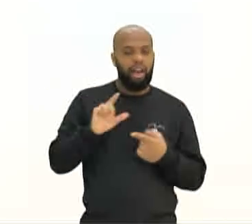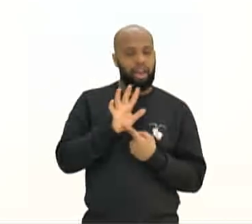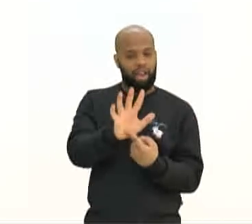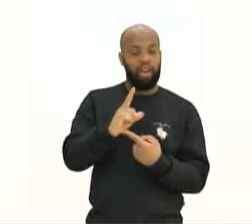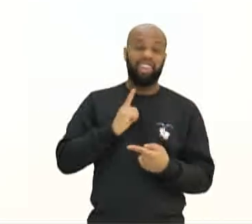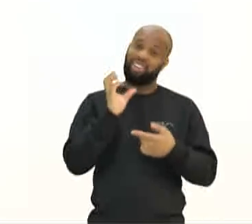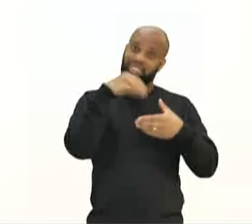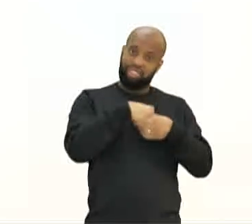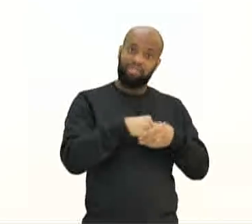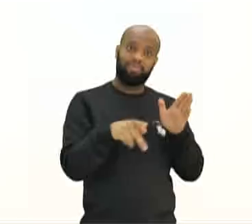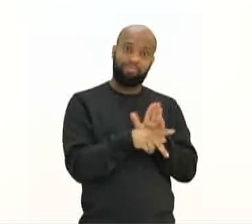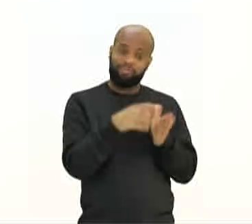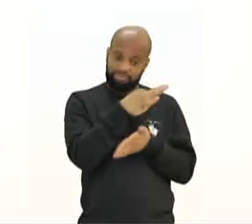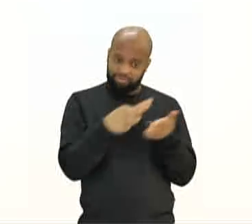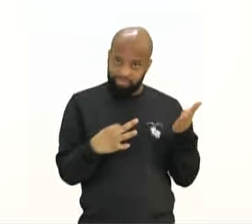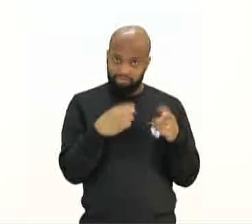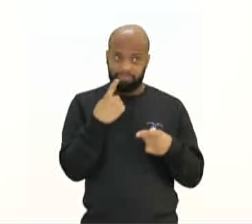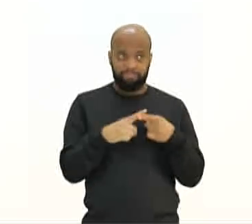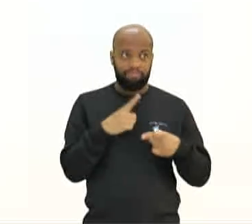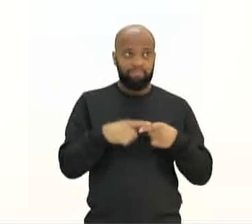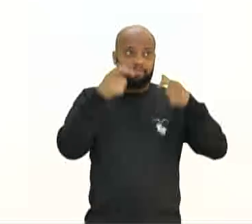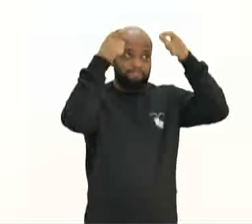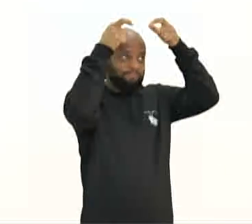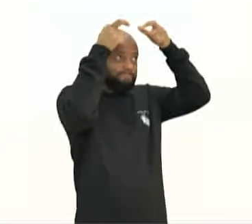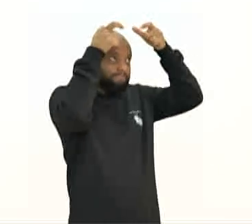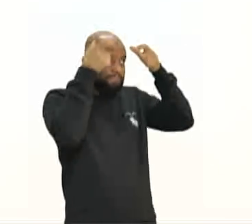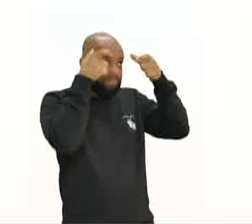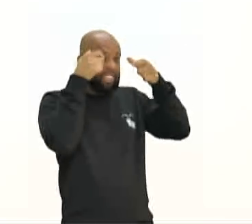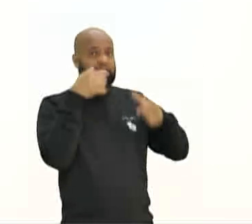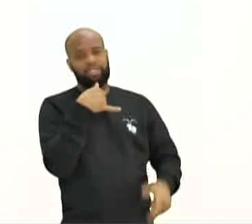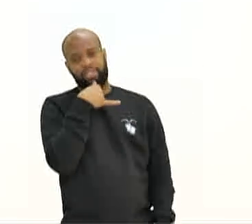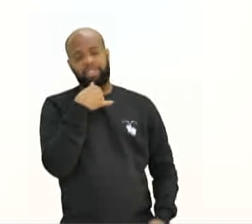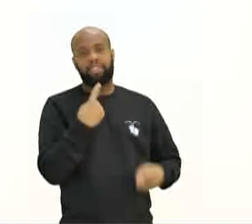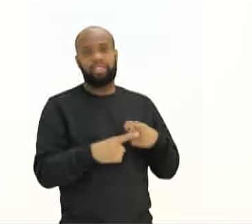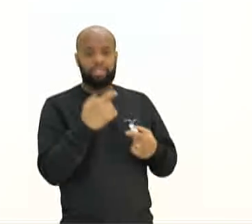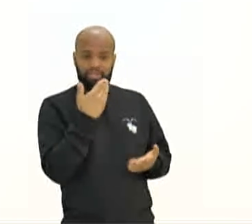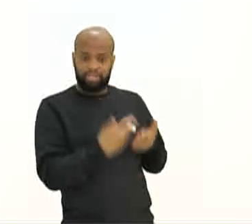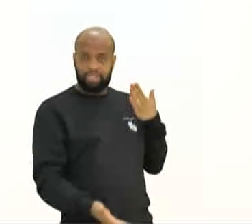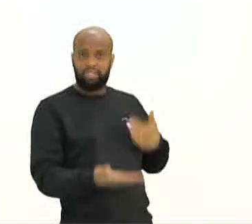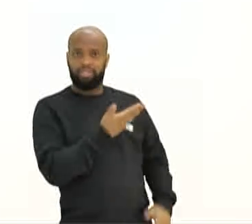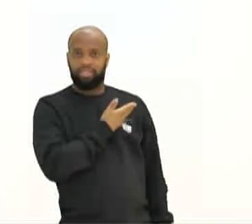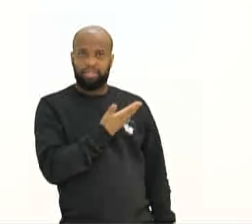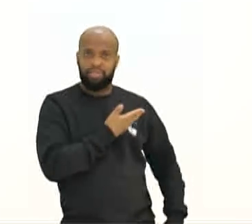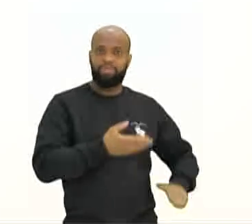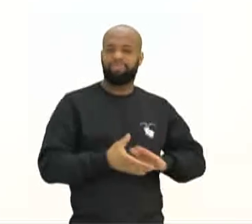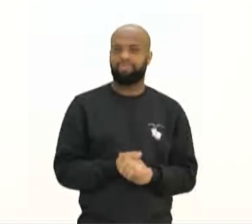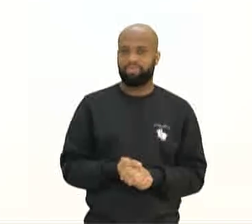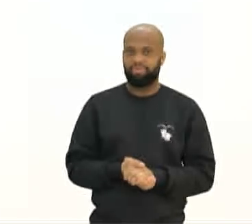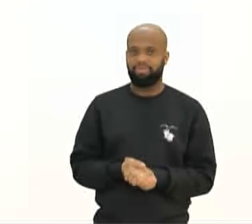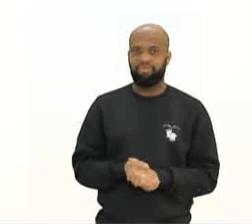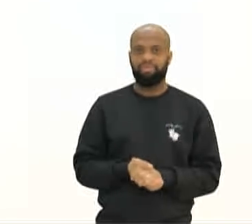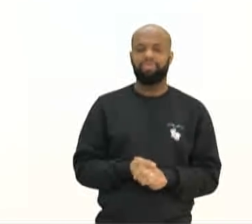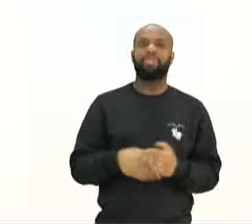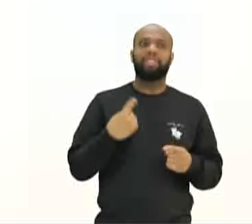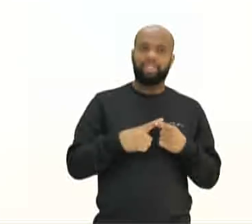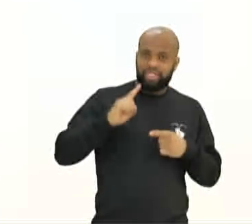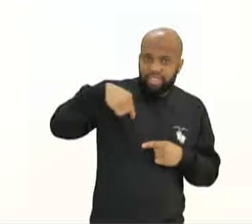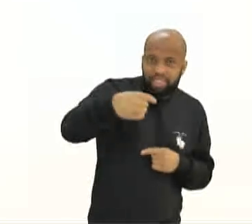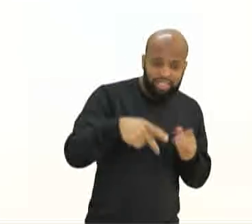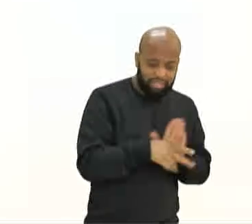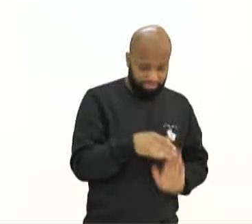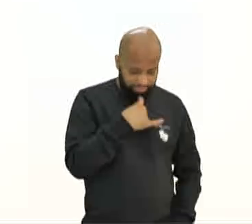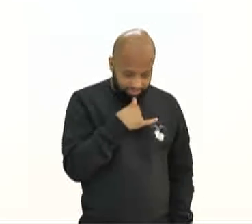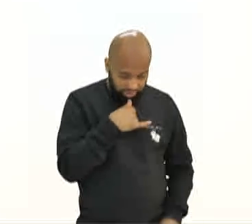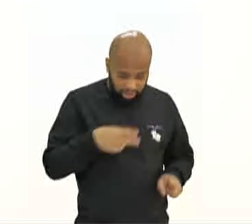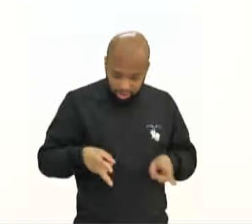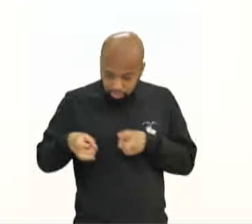no texto. A princesa está triste, porque ela perdeu uma amiga. Mas ao mesmo tempo, logo depois dessa tristeza, ela